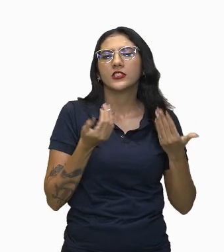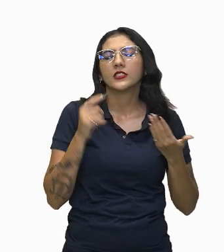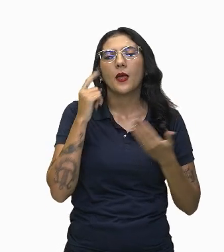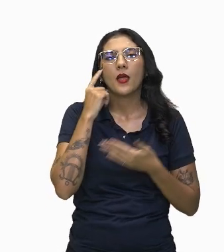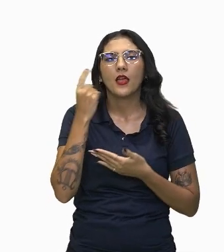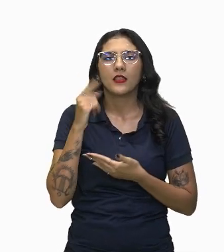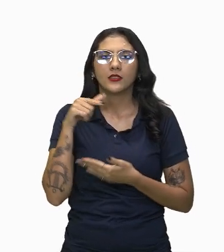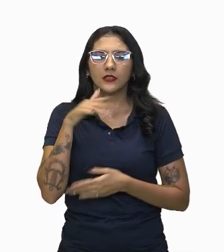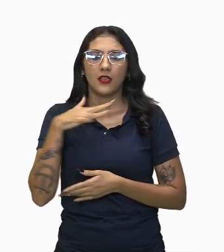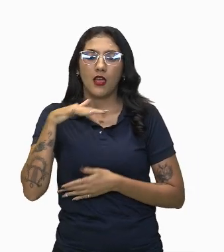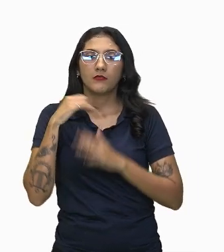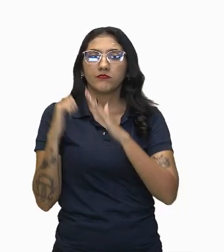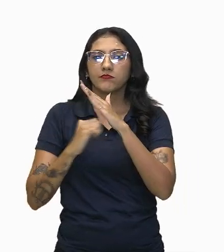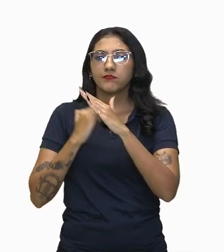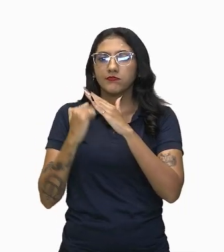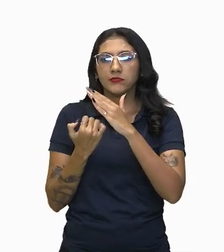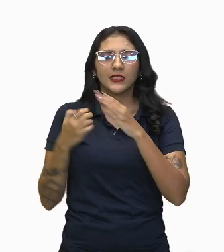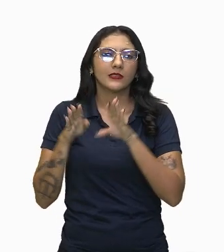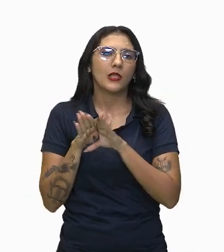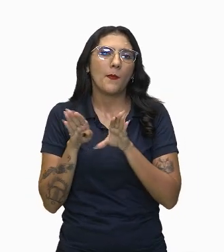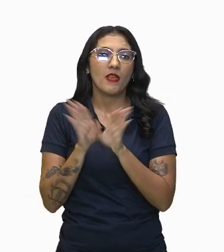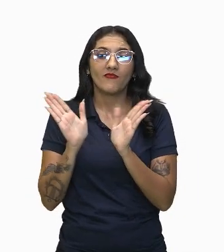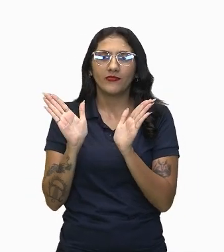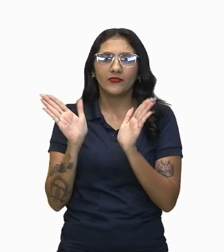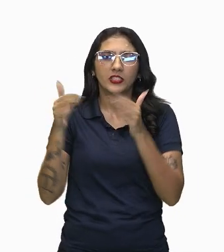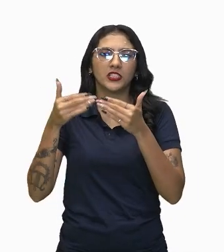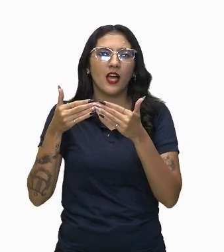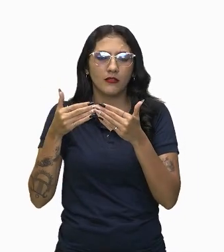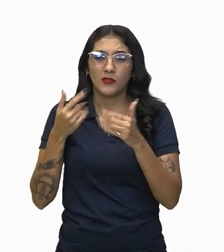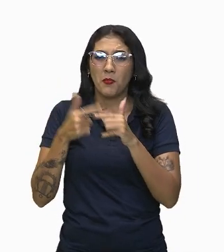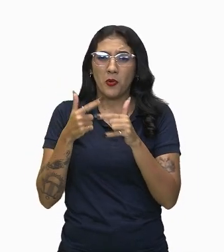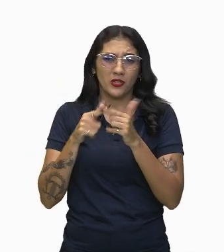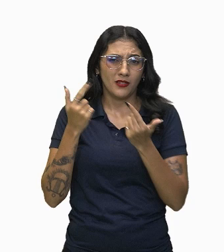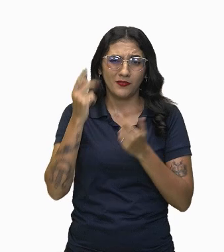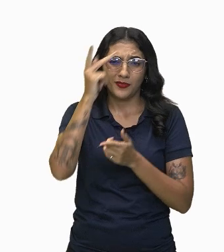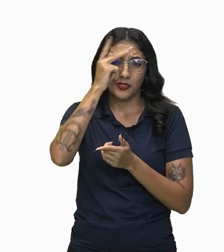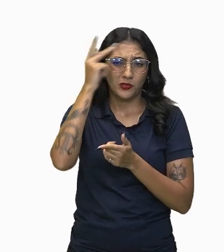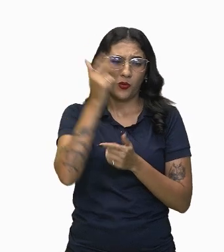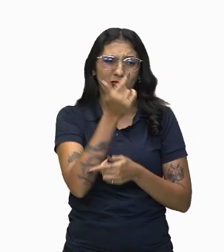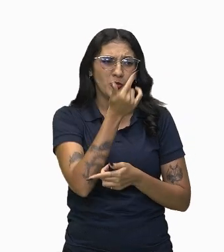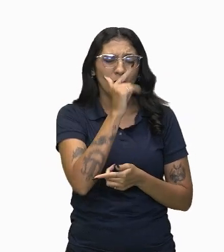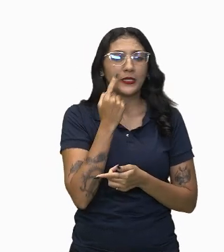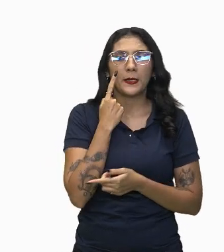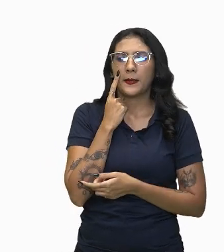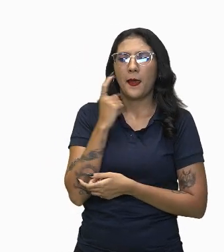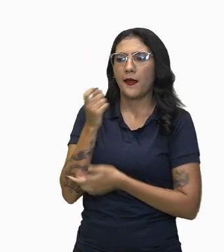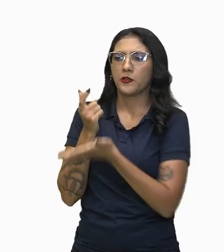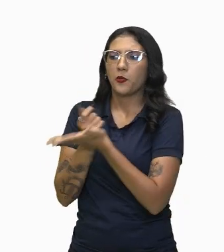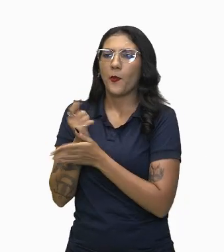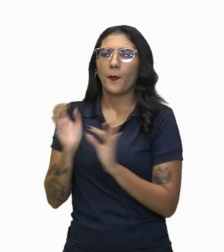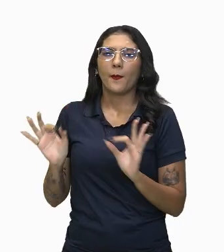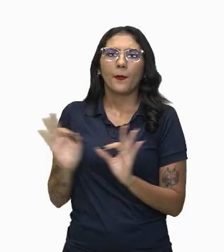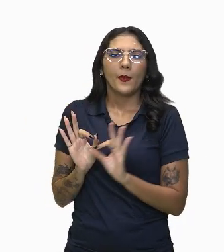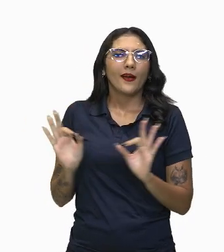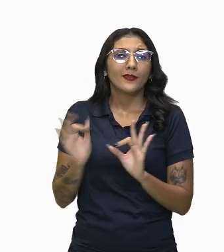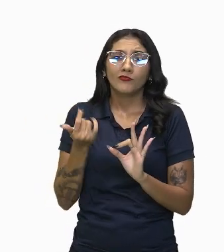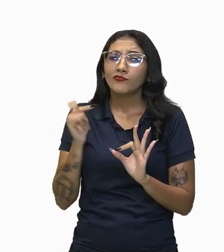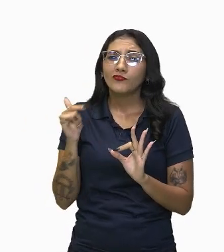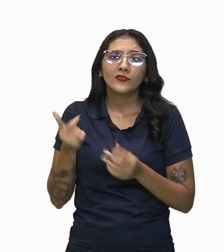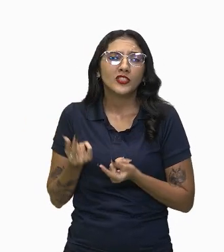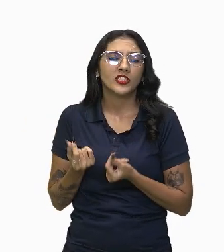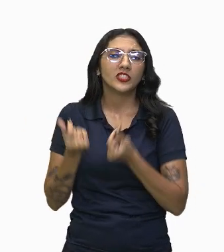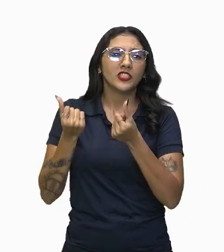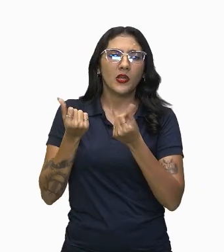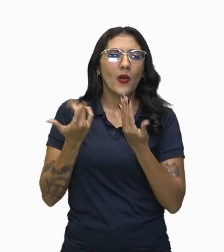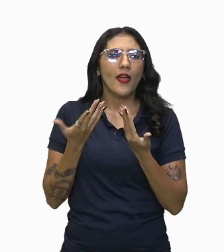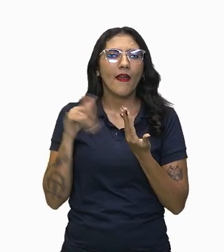a fecharem por falta de compradores, as empresas faliram. Essa reação em cadeia vai fazer